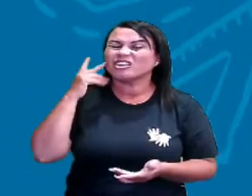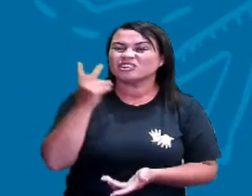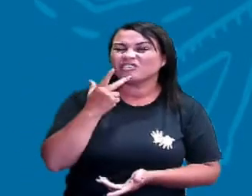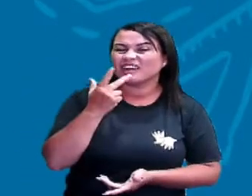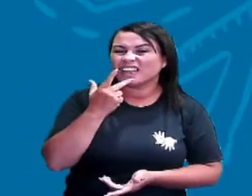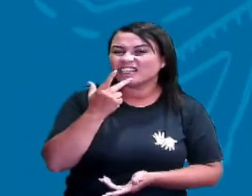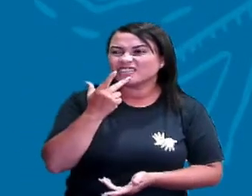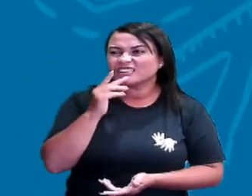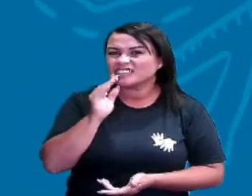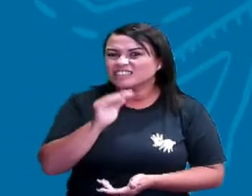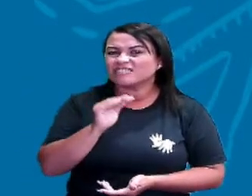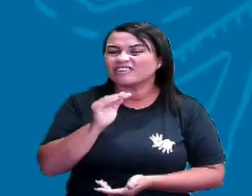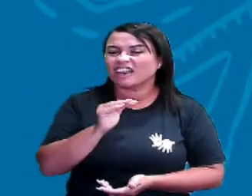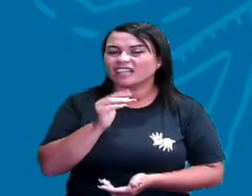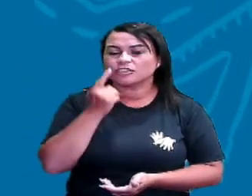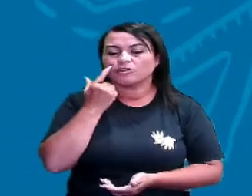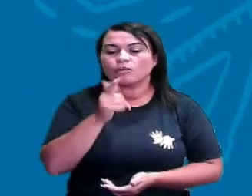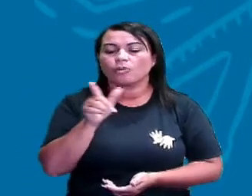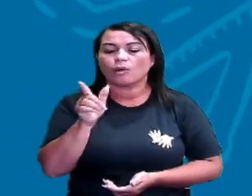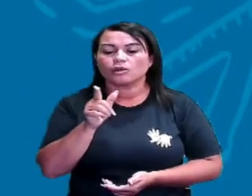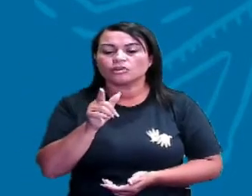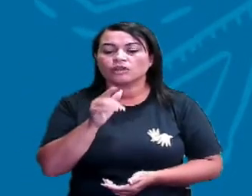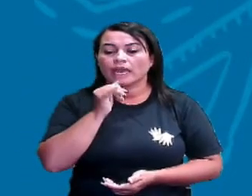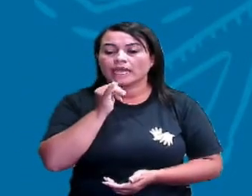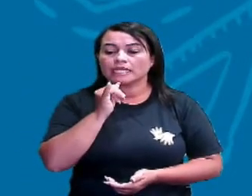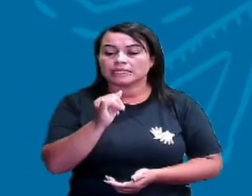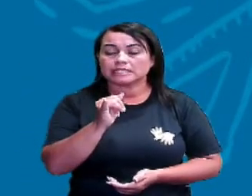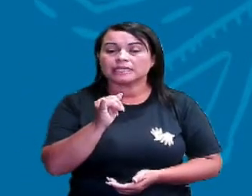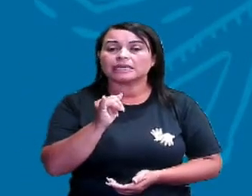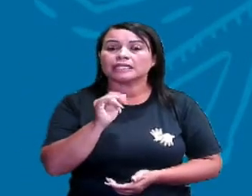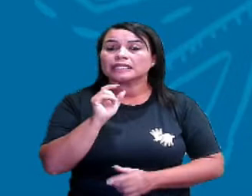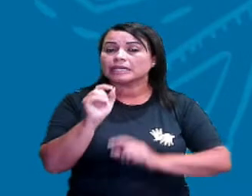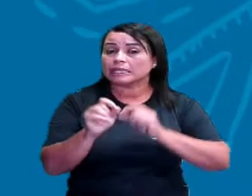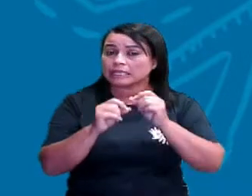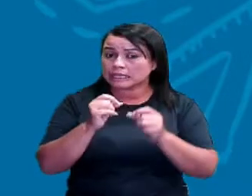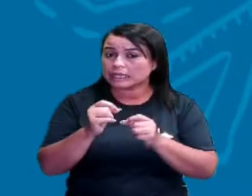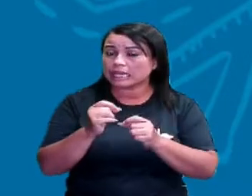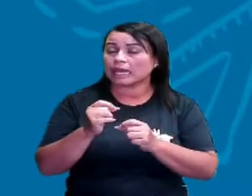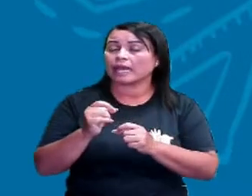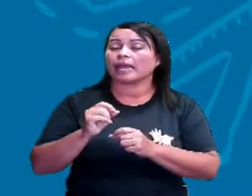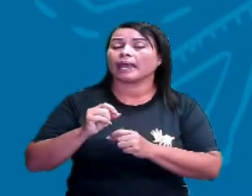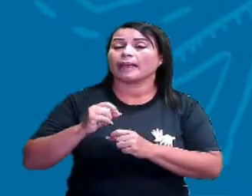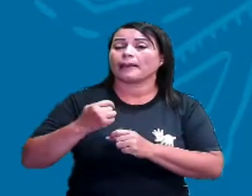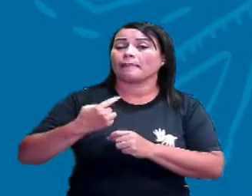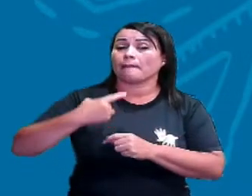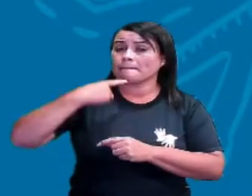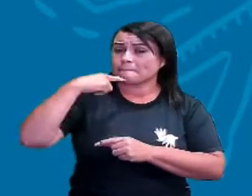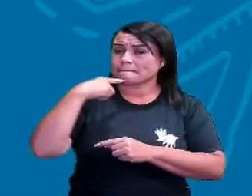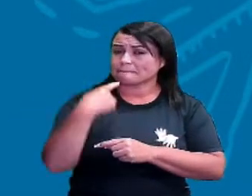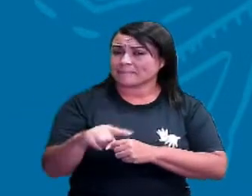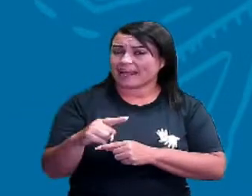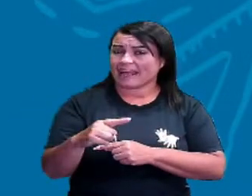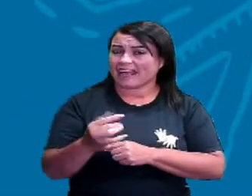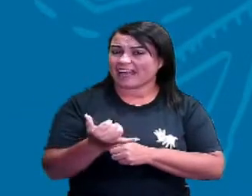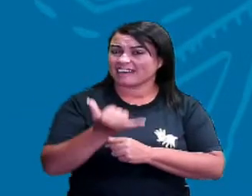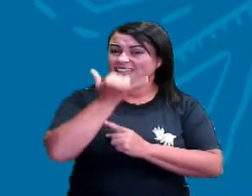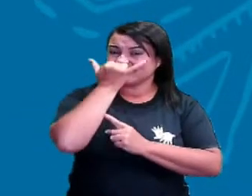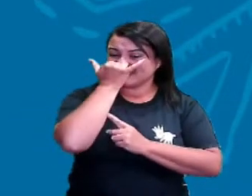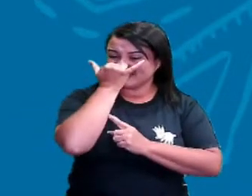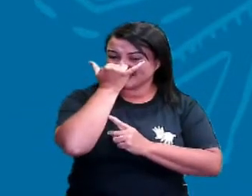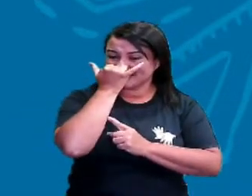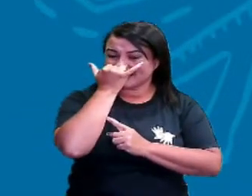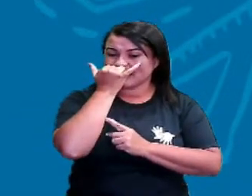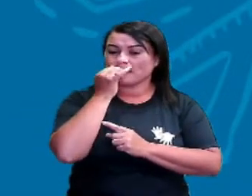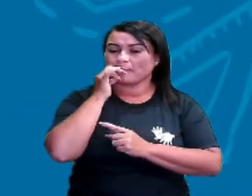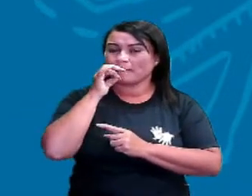pouquinho devagar. Deixa eu ver o outro. E dizem que praga do padre Pedro pega a prega,